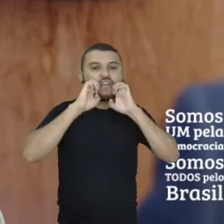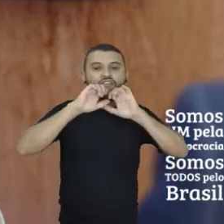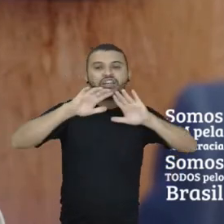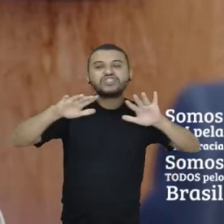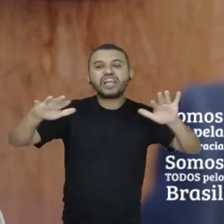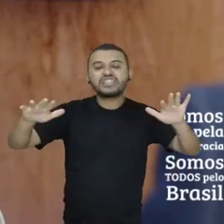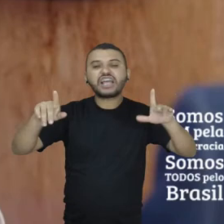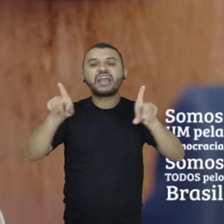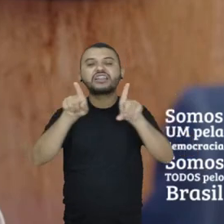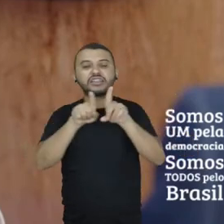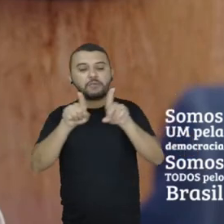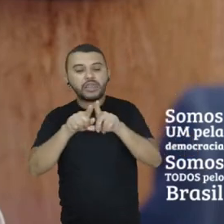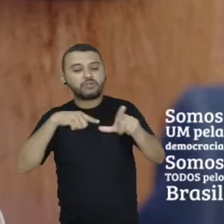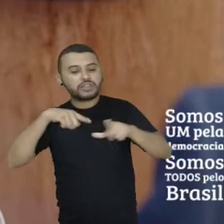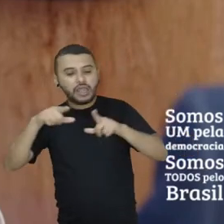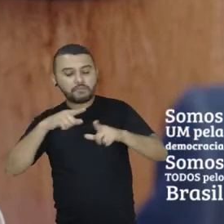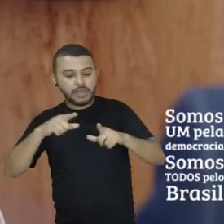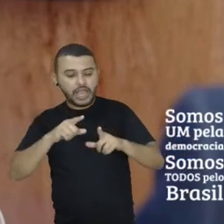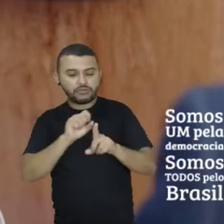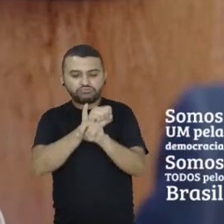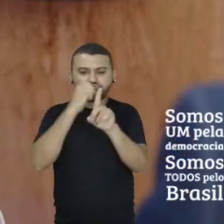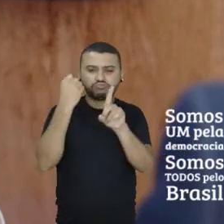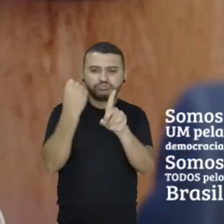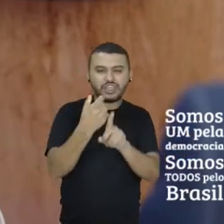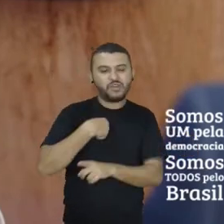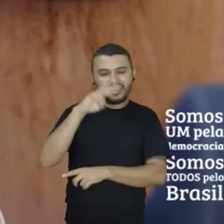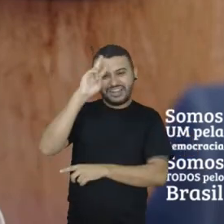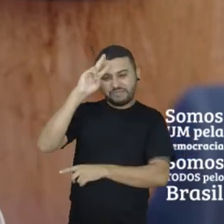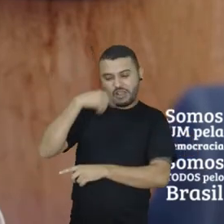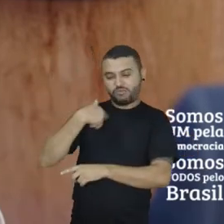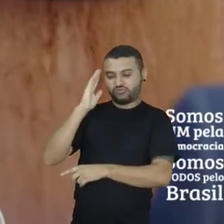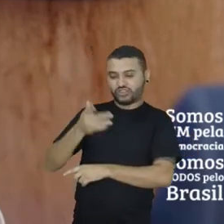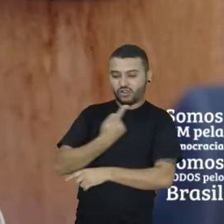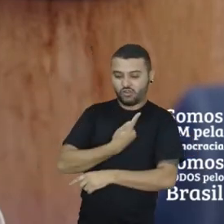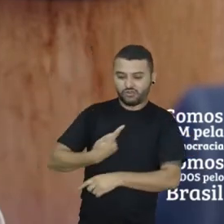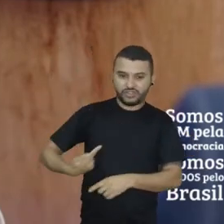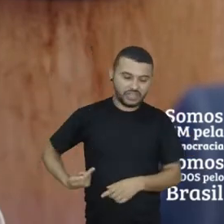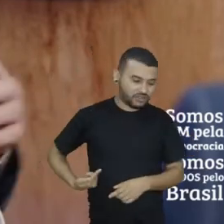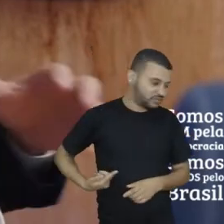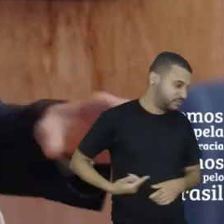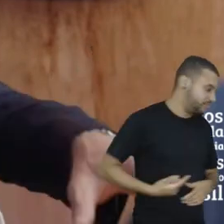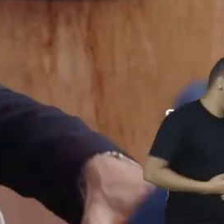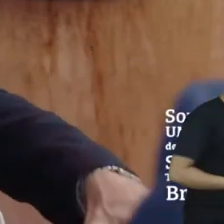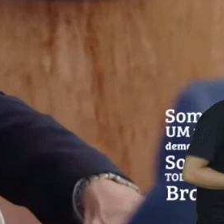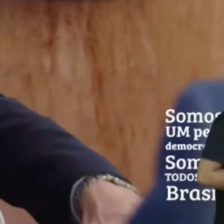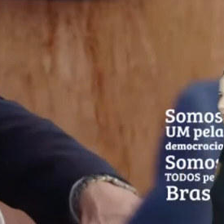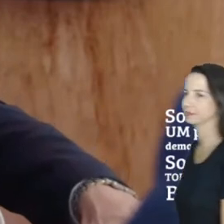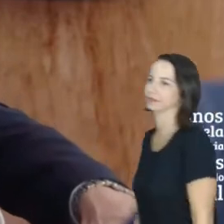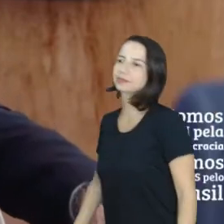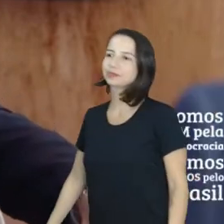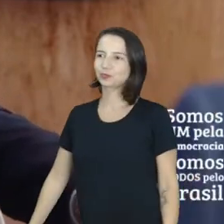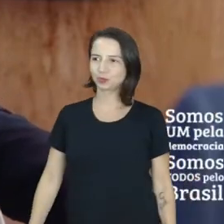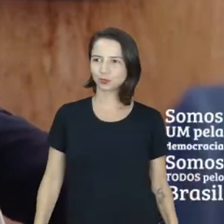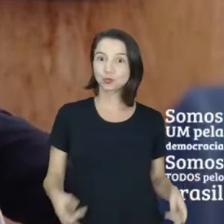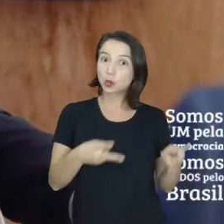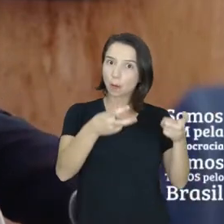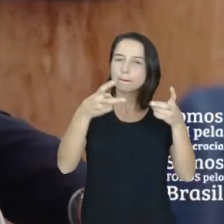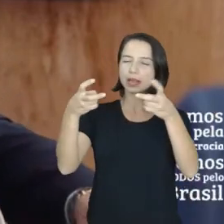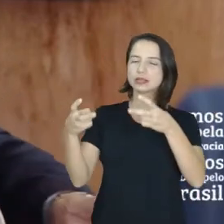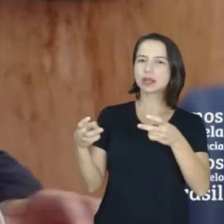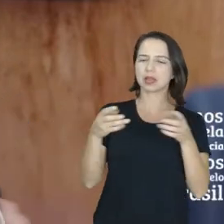e o trabalho social. Eu vi isso quando governador, quando prefeito. Quem que vai no